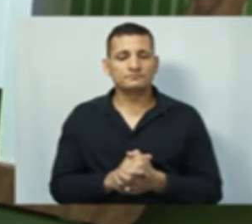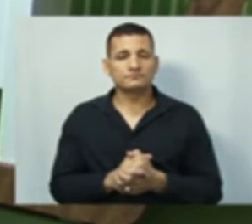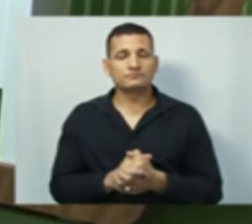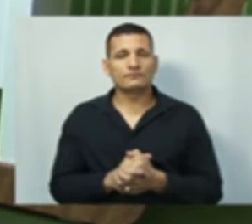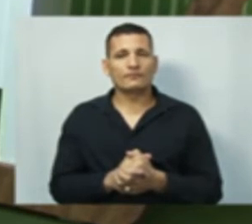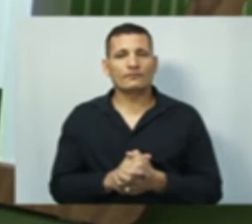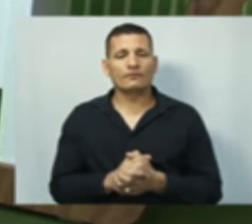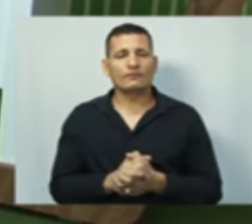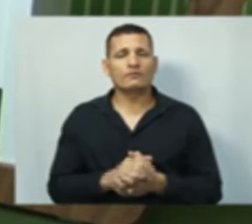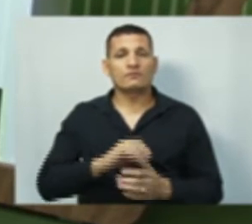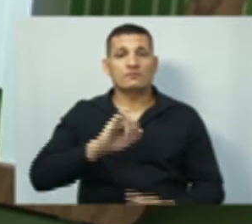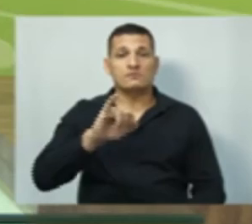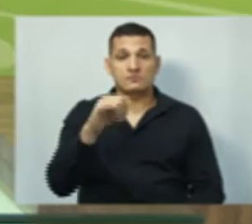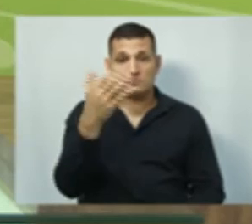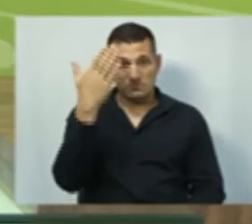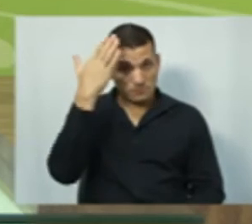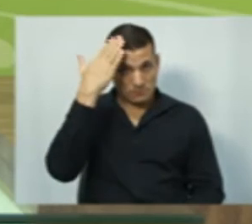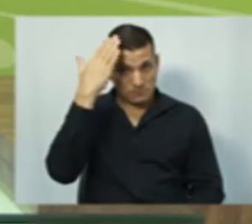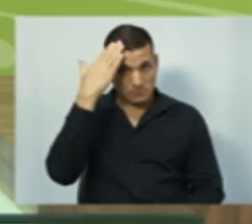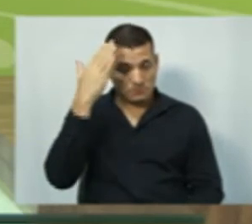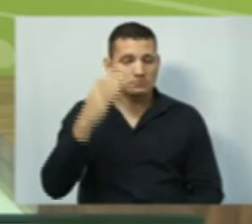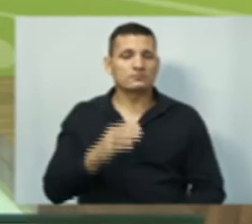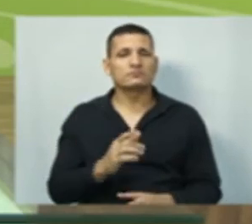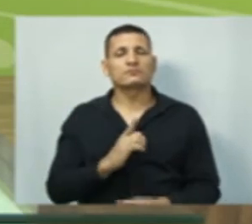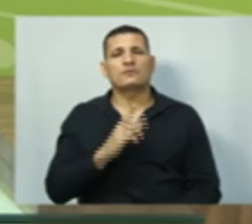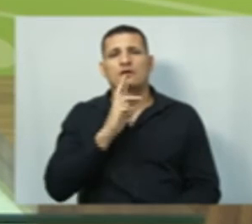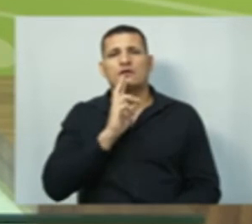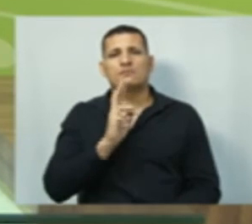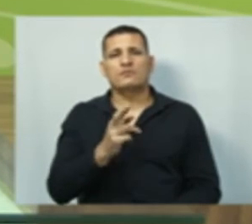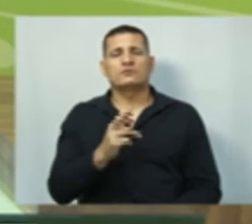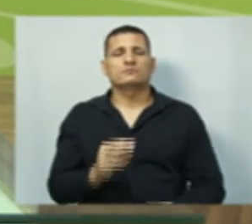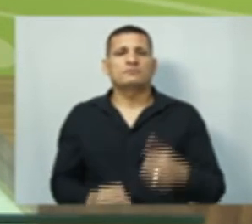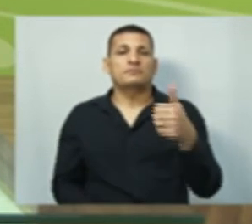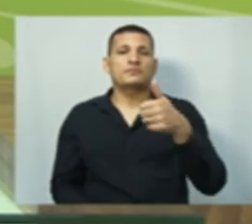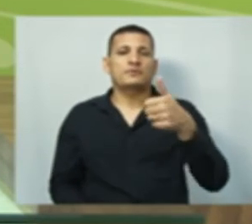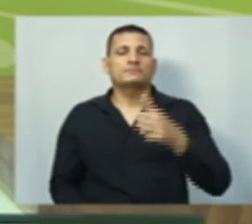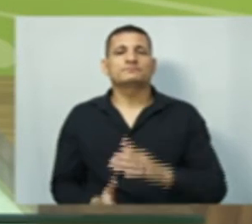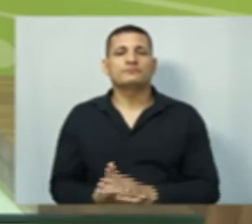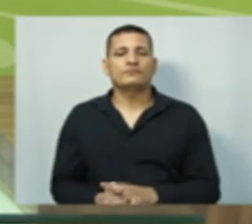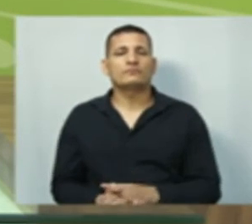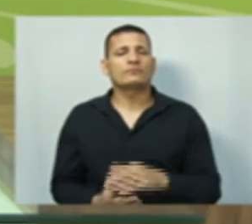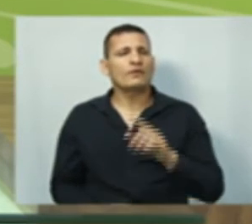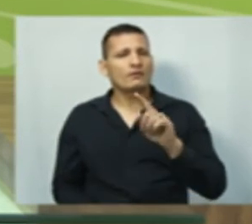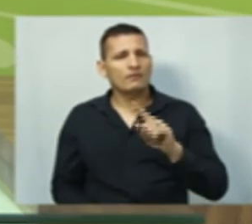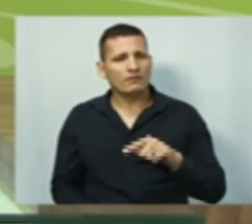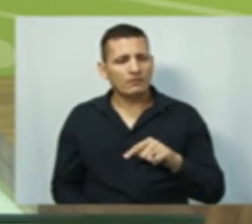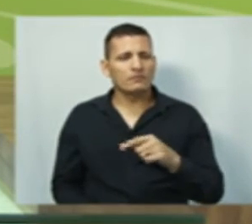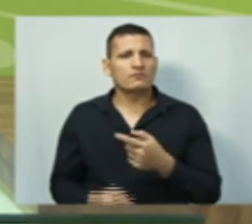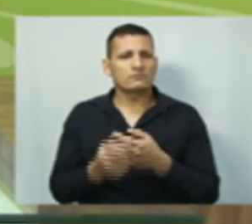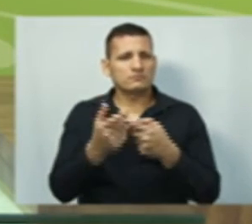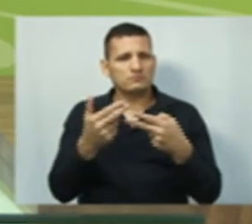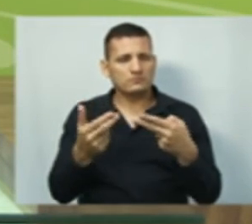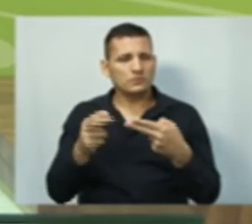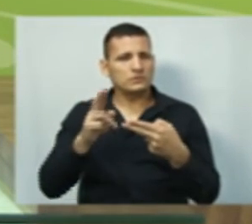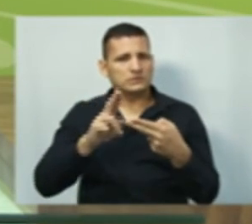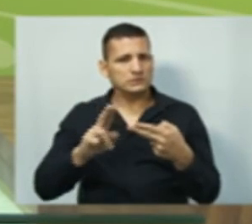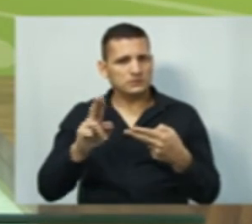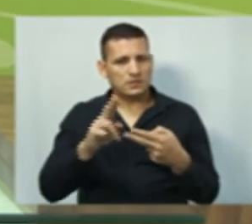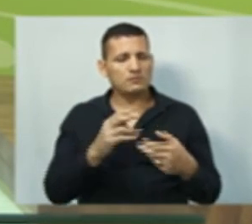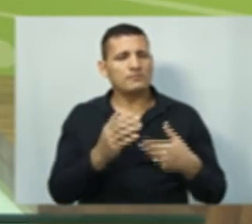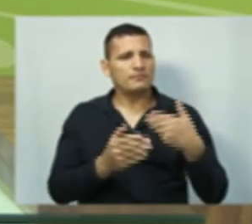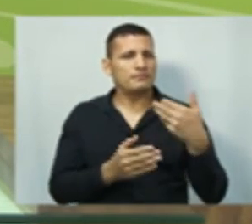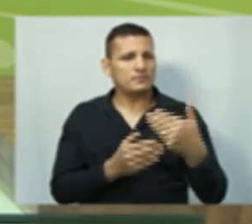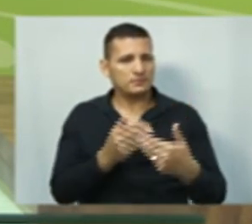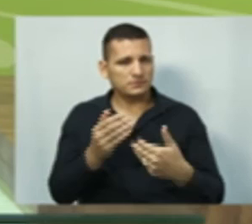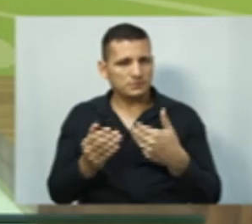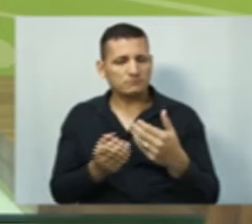também tem lá de Paraná, outra resposta da questão 1. Corresponde aos elementos utilizados nos processos produtivos de todos os